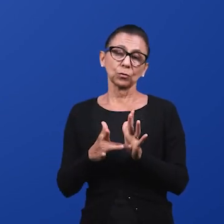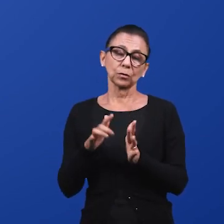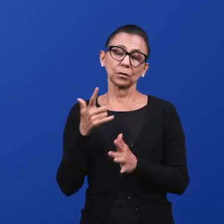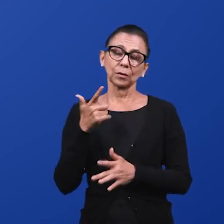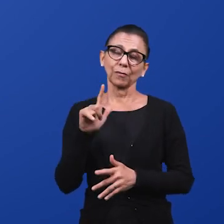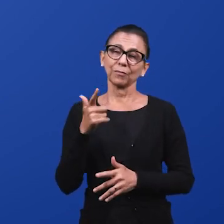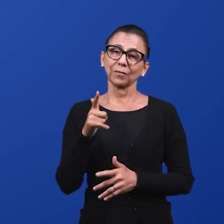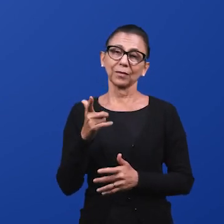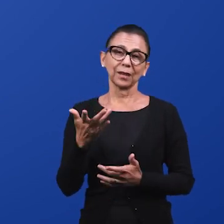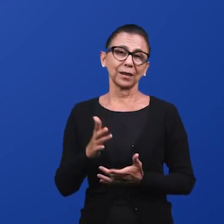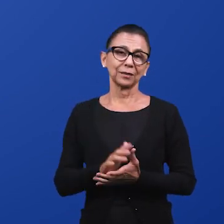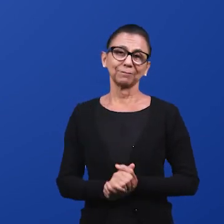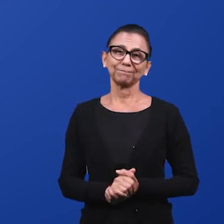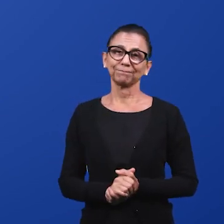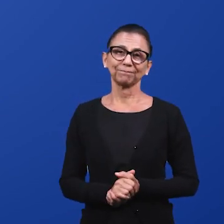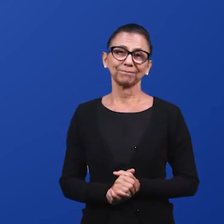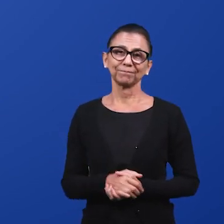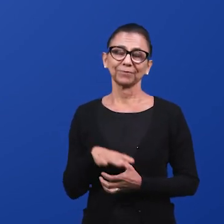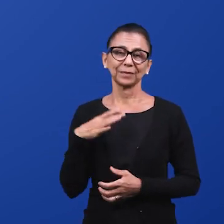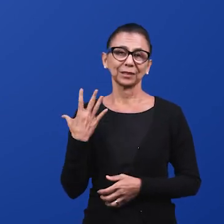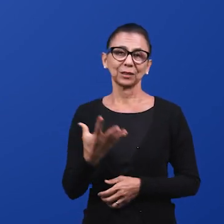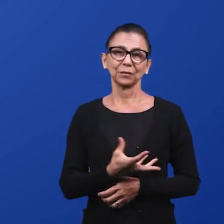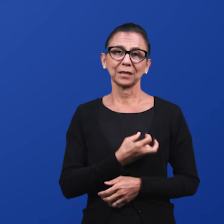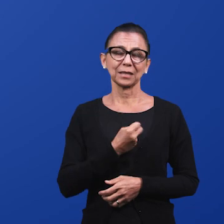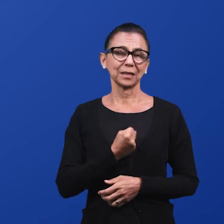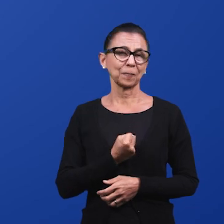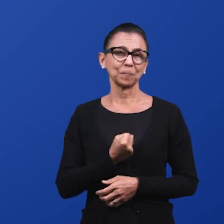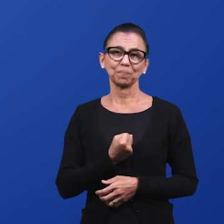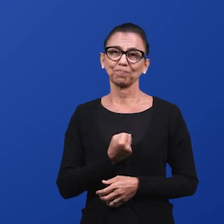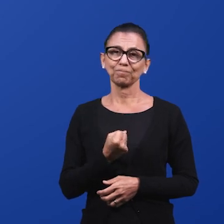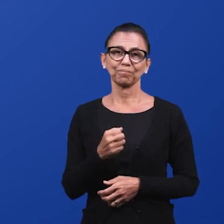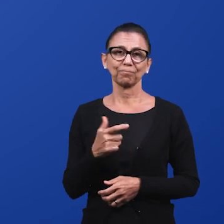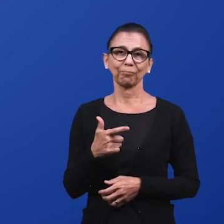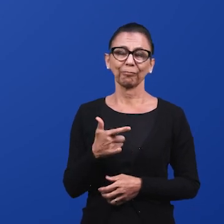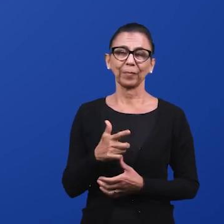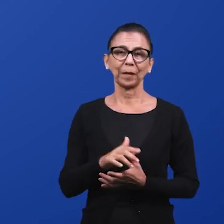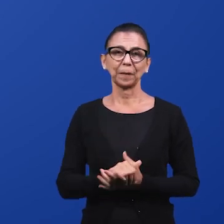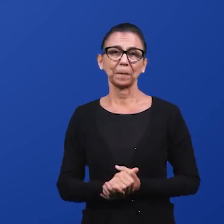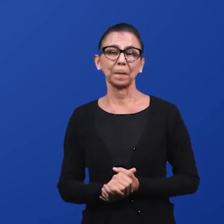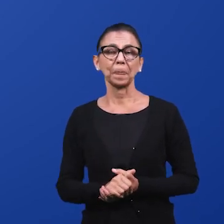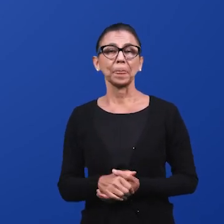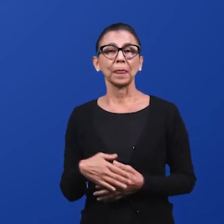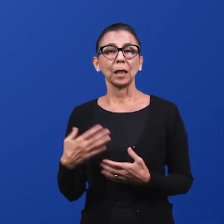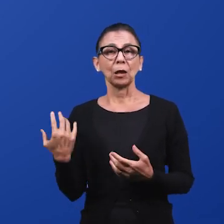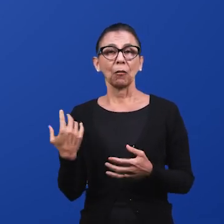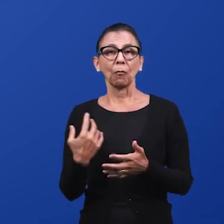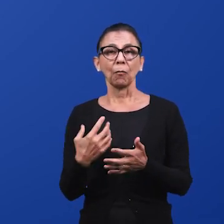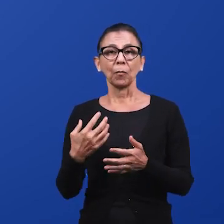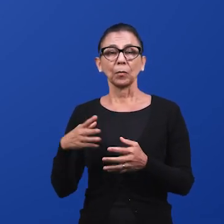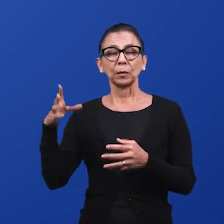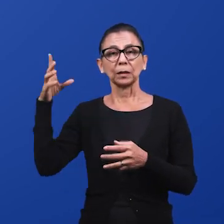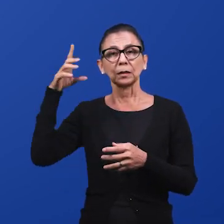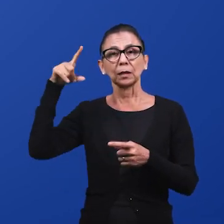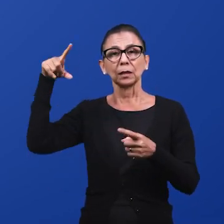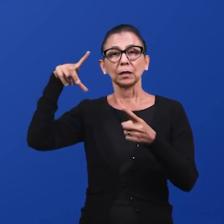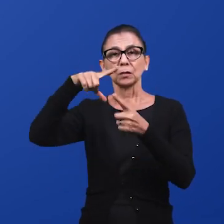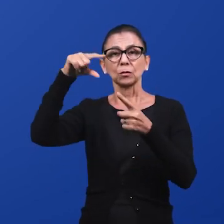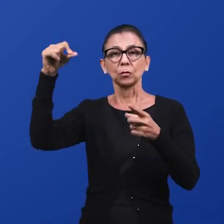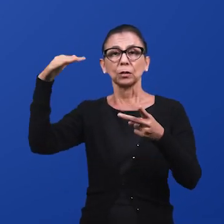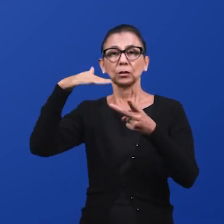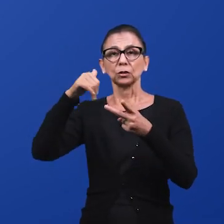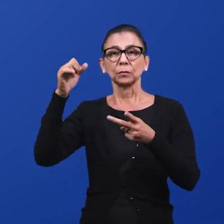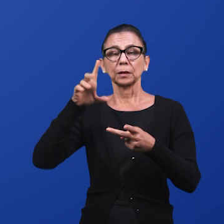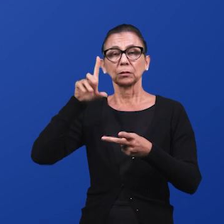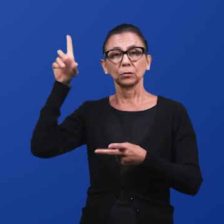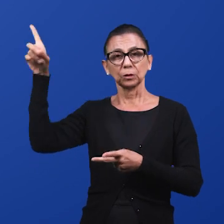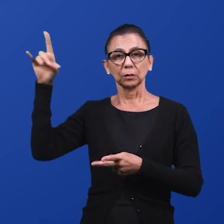mistério, a obra não pode ser completa, ou seja, o projeto do chamado até o projeto da escolha do Senhor para a salvação do